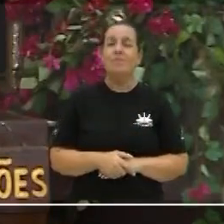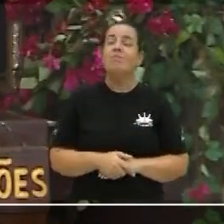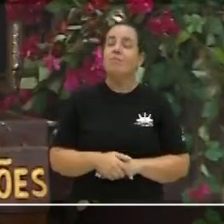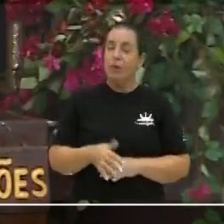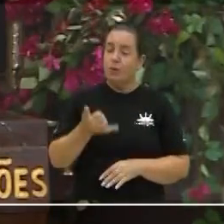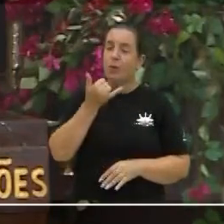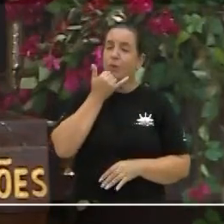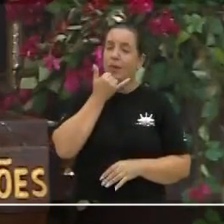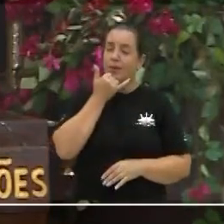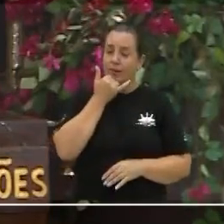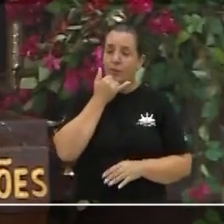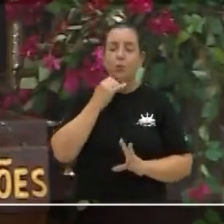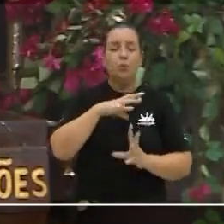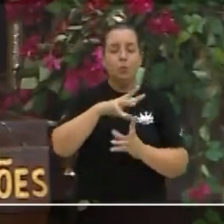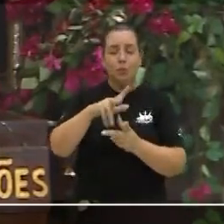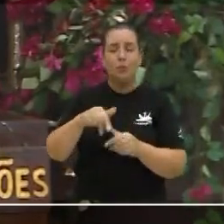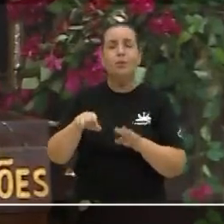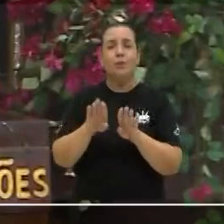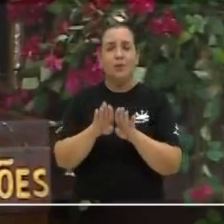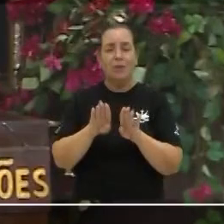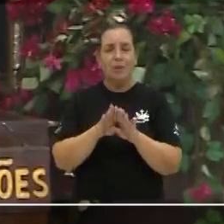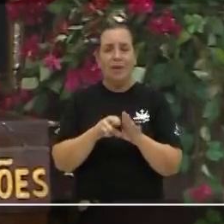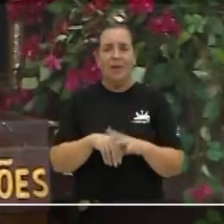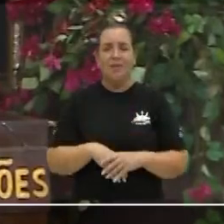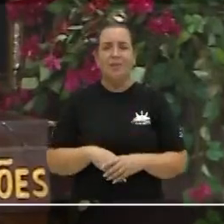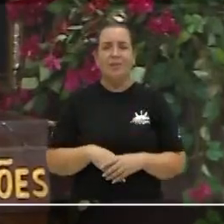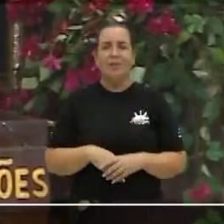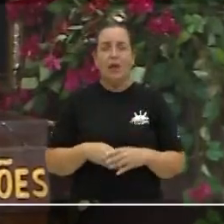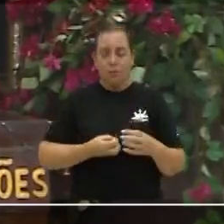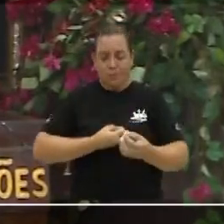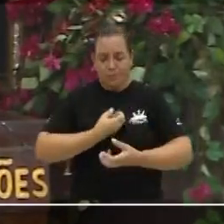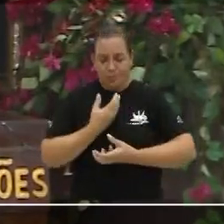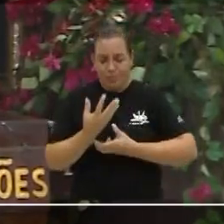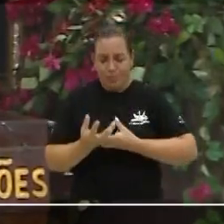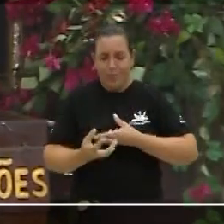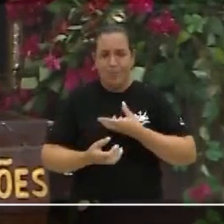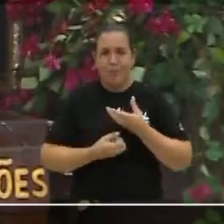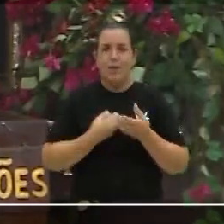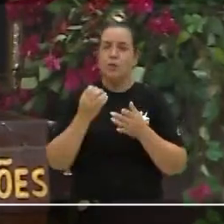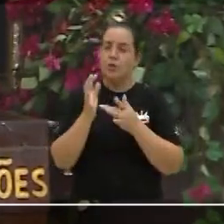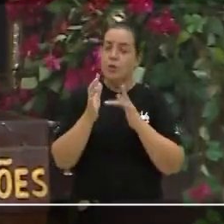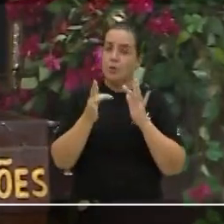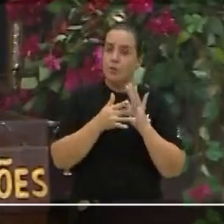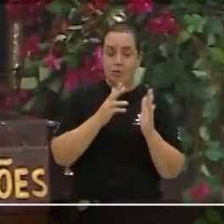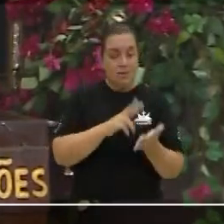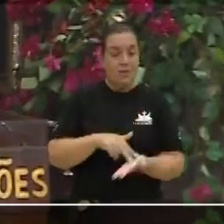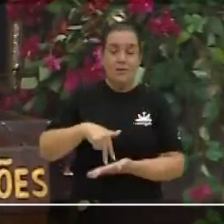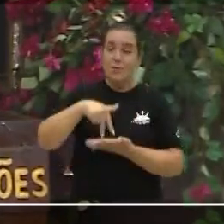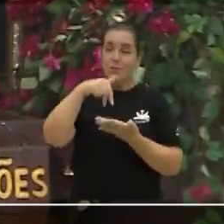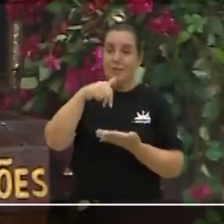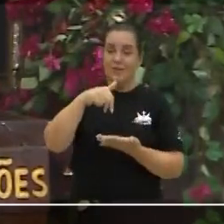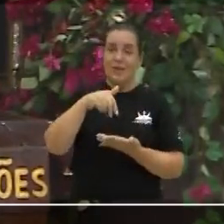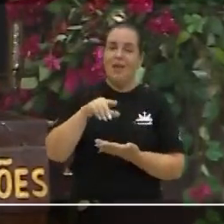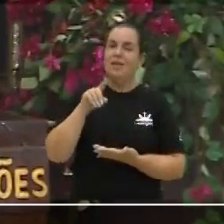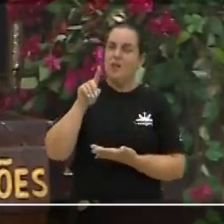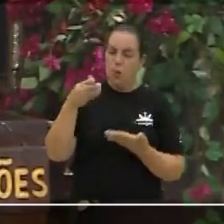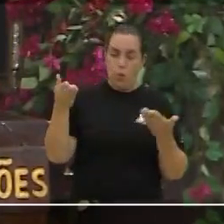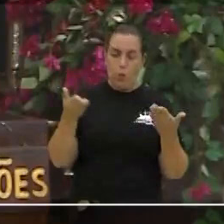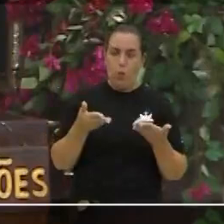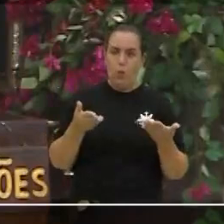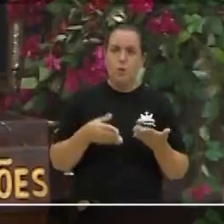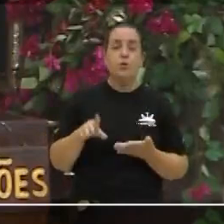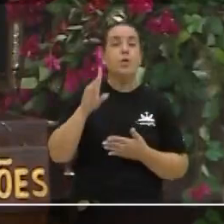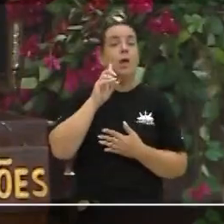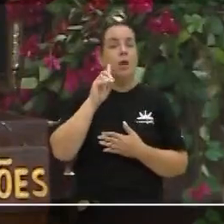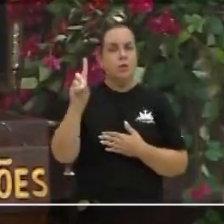remissão da humanidade, das entranhas de Deus saiu Jesus ressuscitado. E ele diz que hoje é